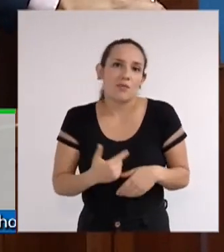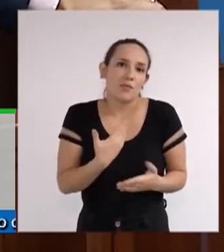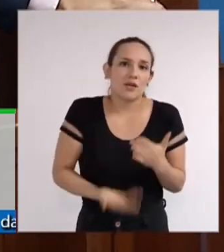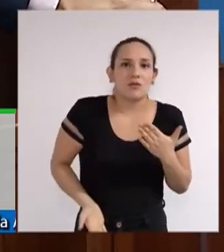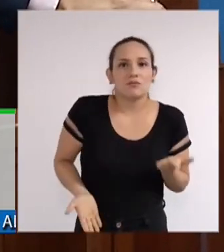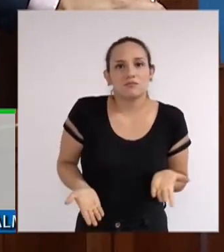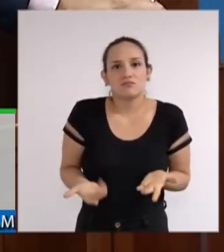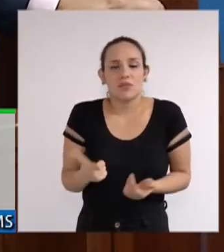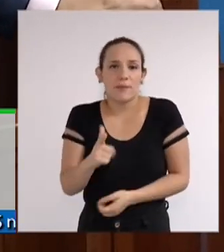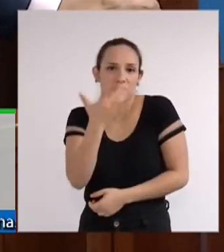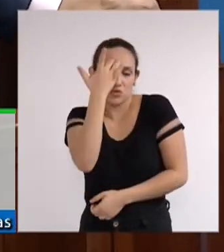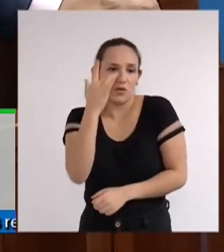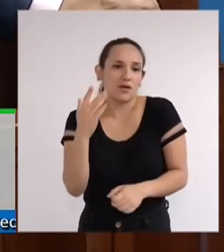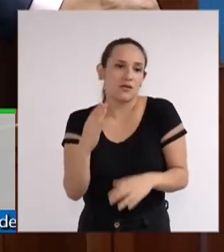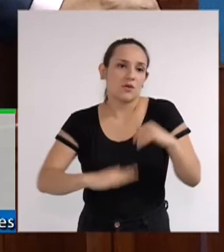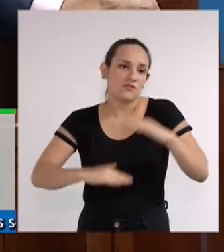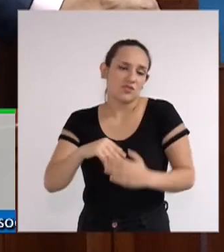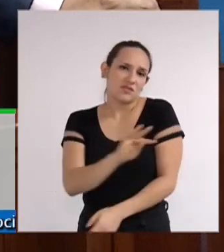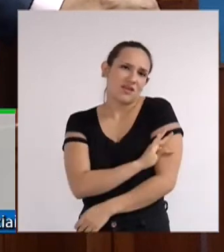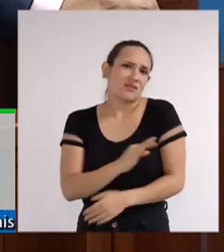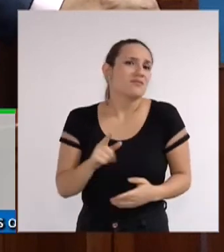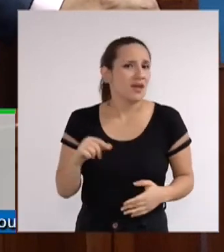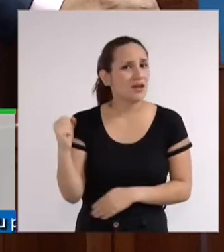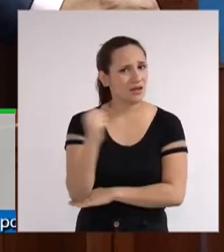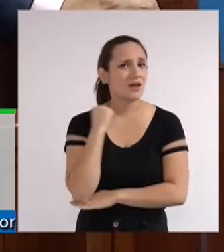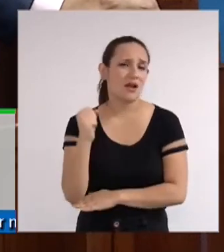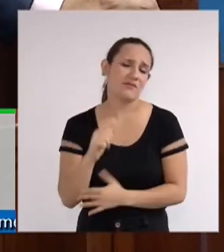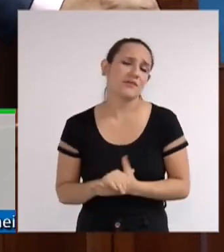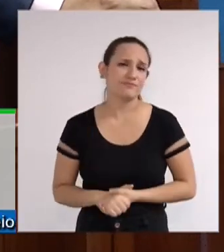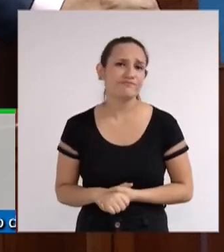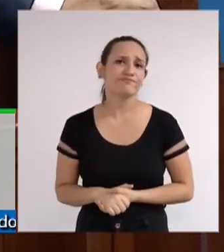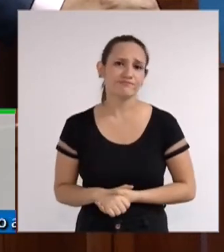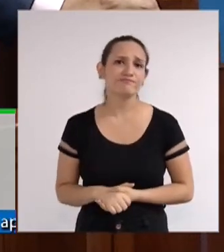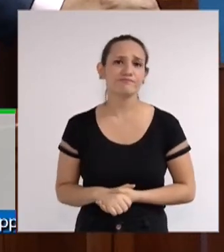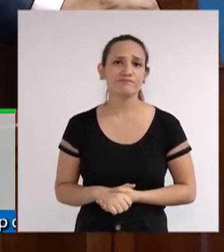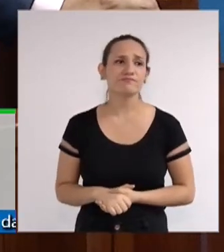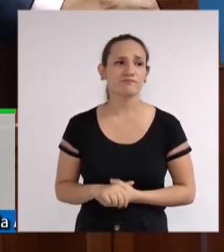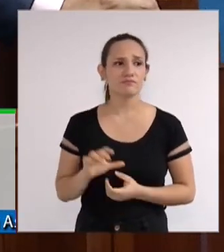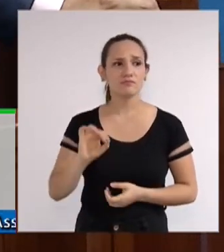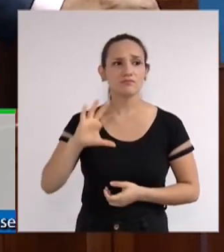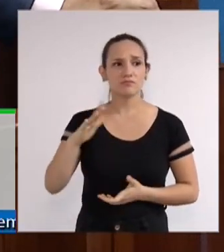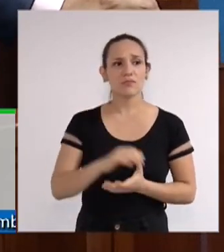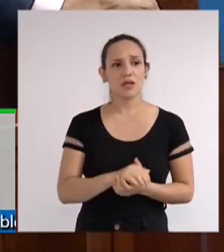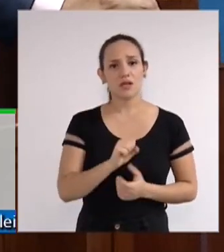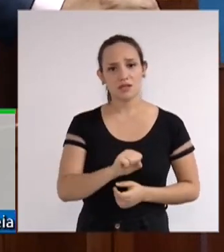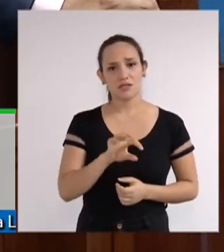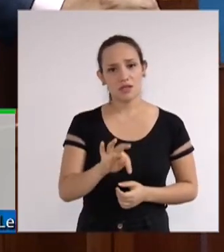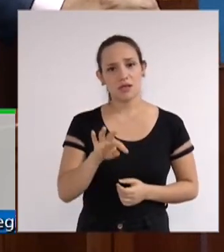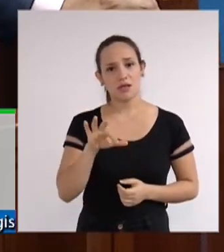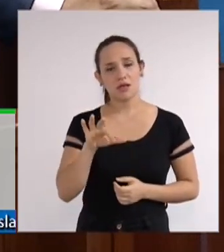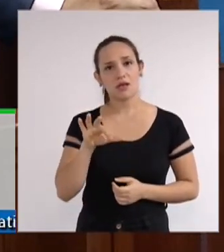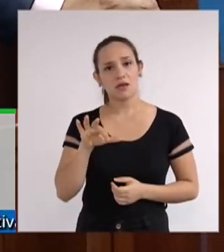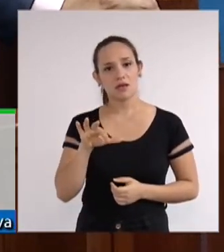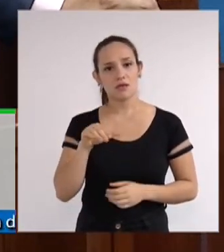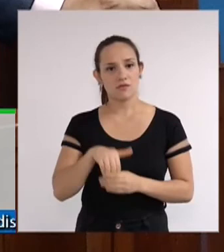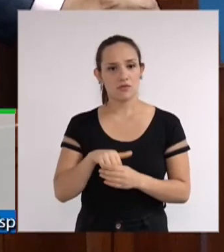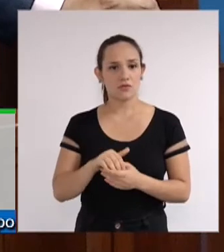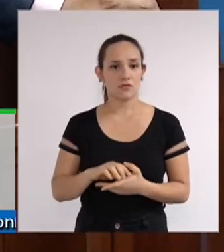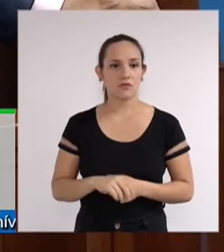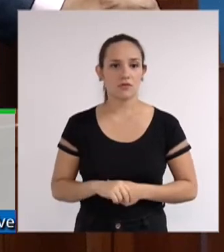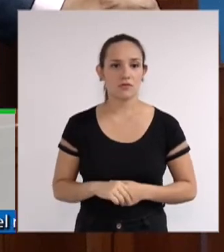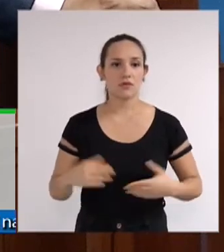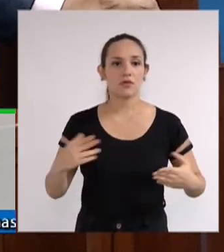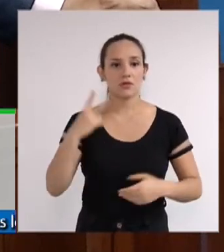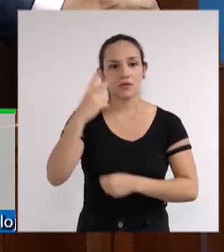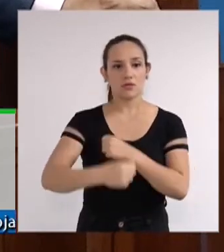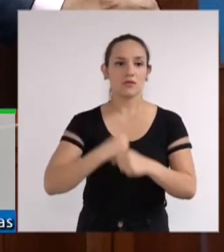técnica. Senhores, é muito grave o que aconteceu na direção do Tribunal Superior Eleitoral durante